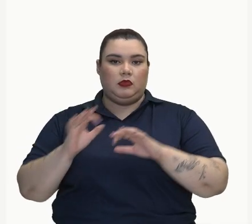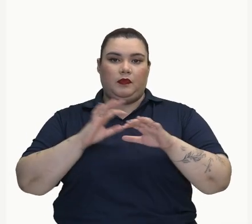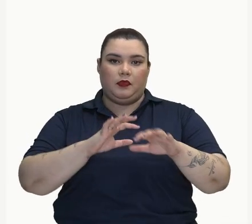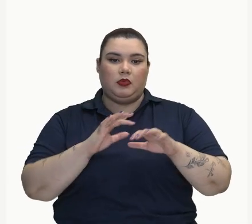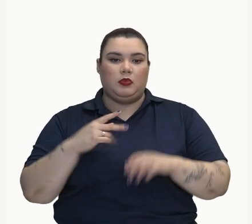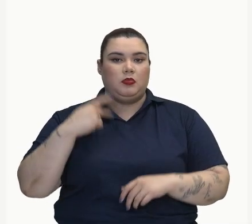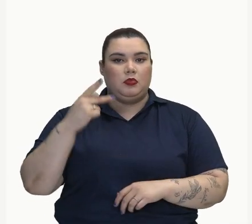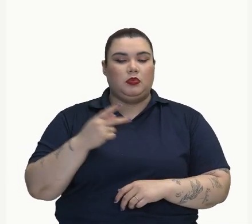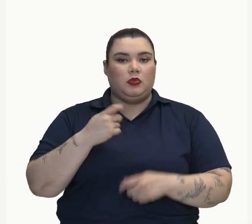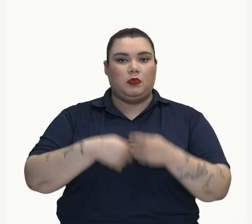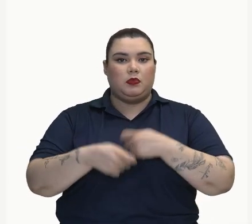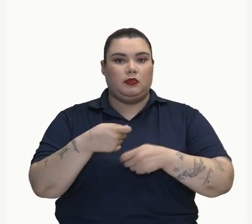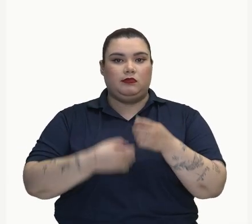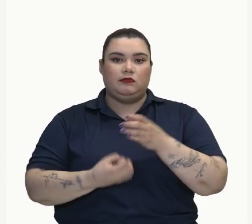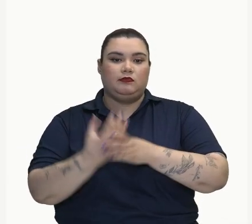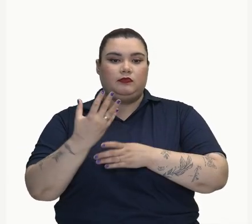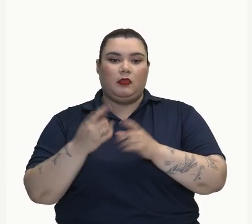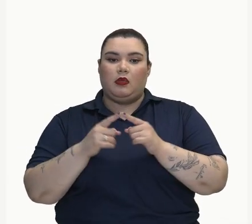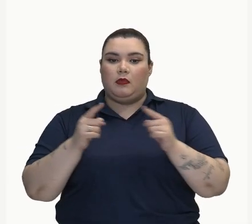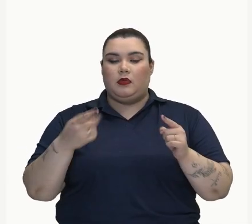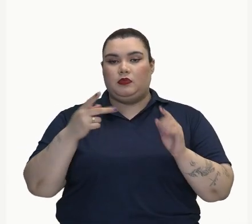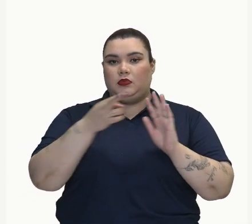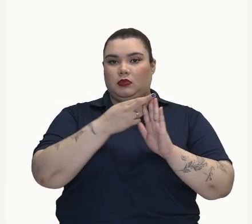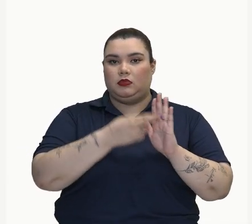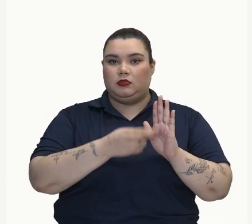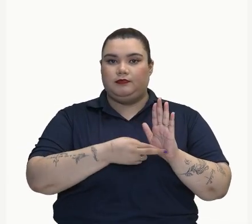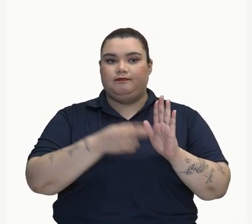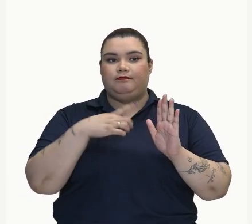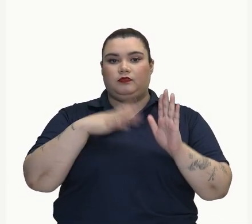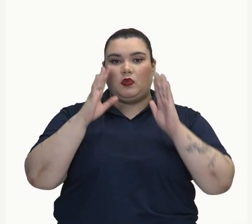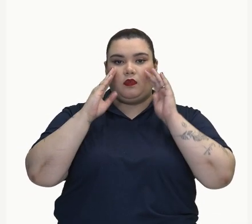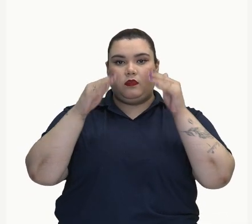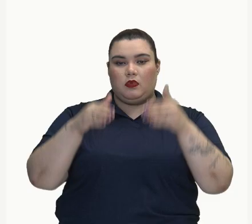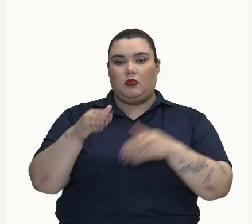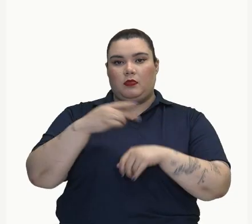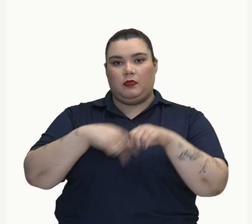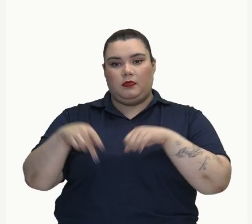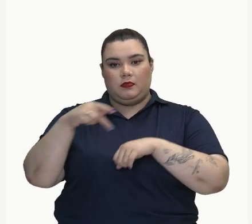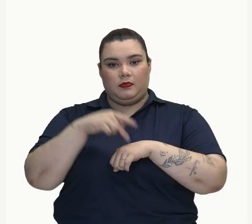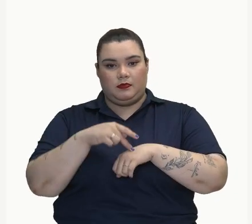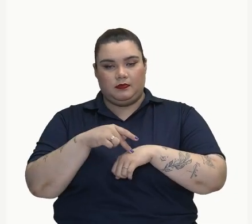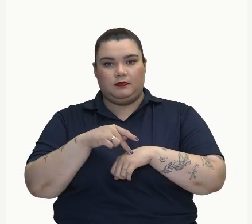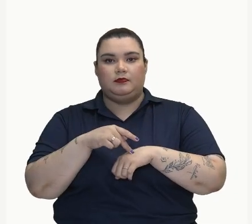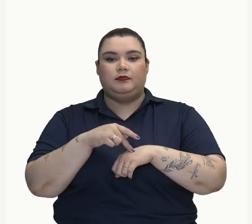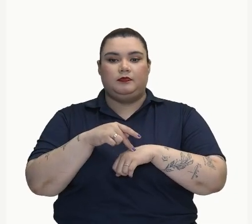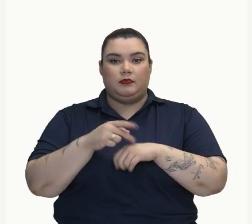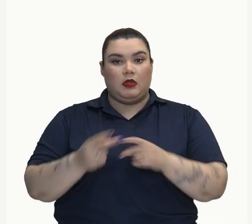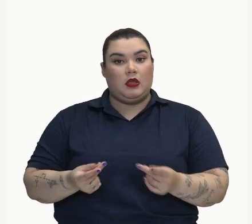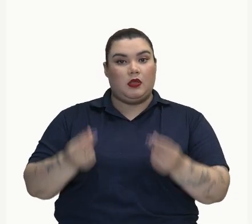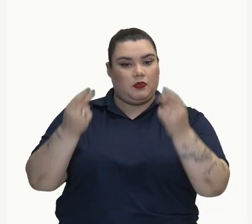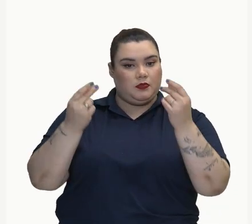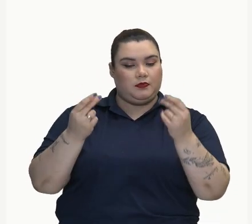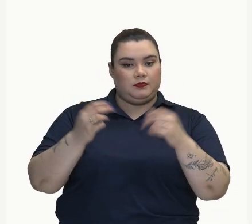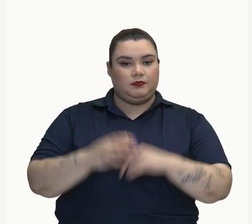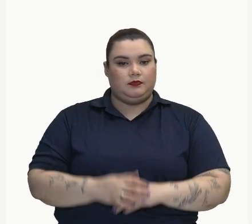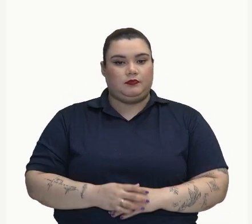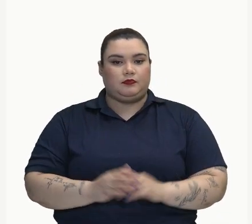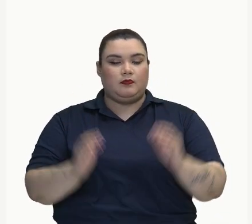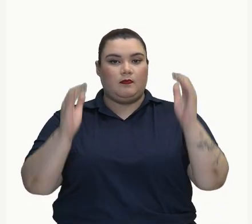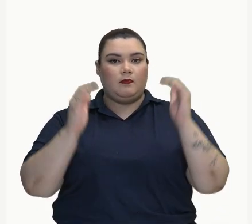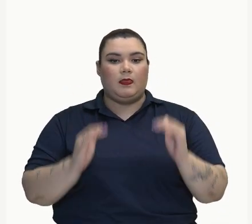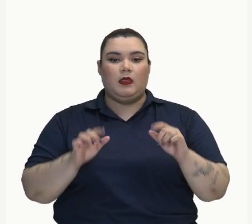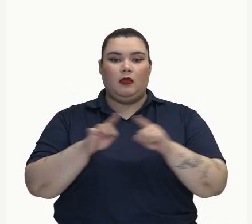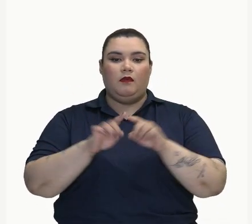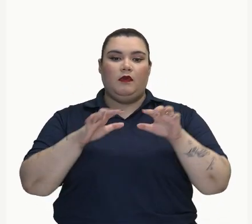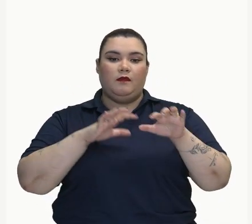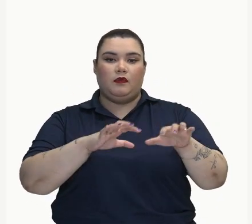políticas econômicas, mas suas regras favorecem os países ricos. E na sequência a gente verifica também que